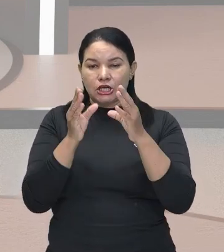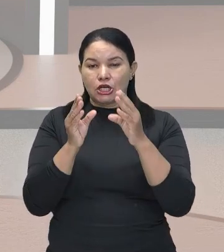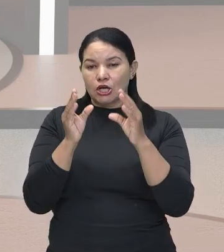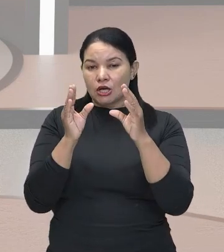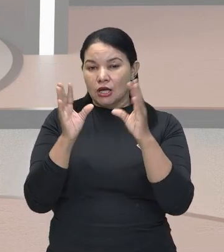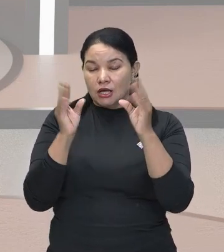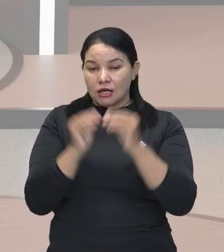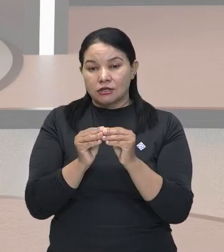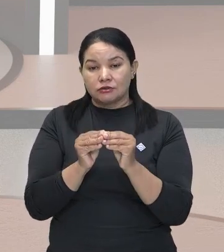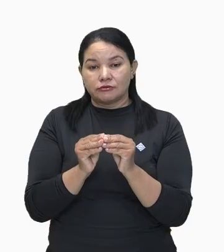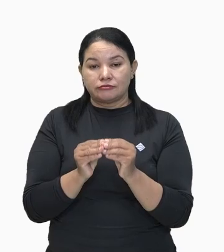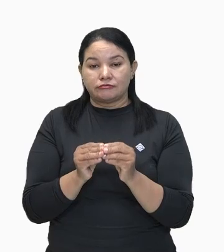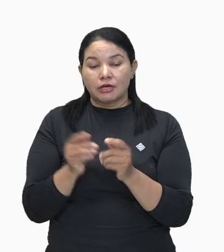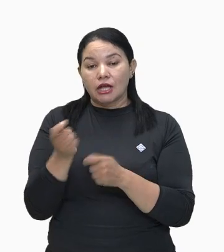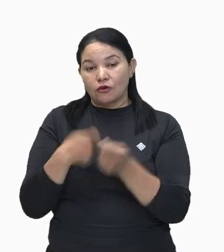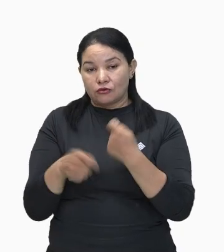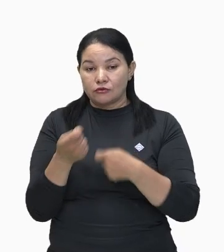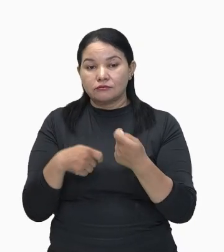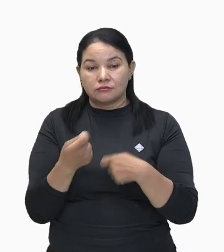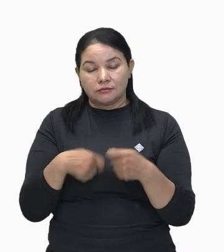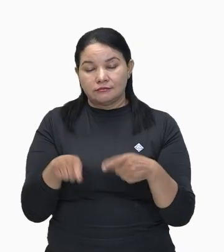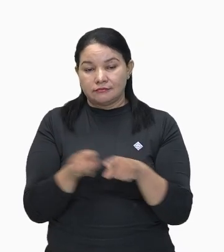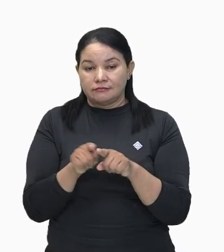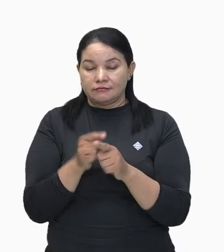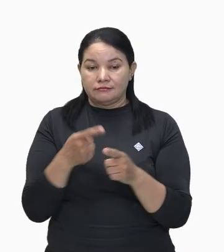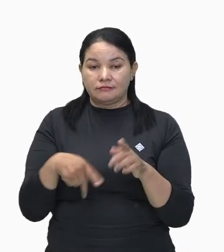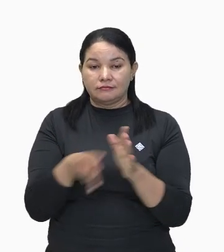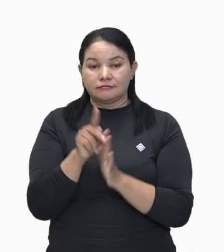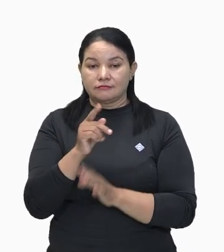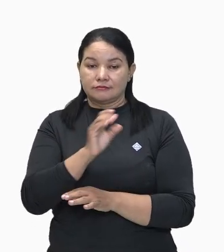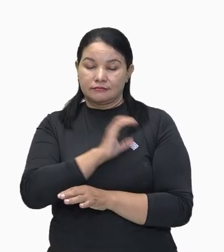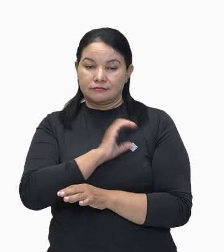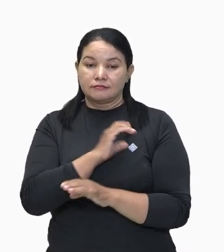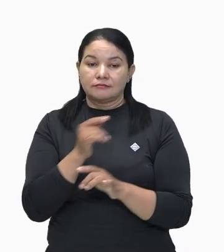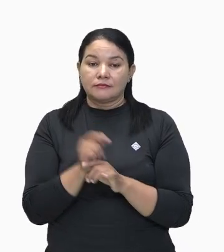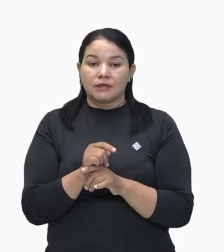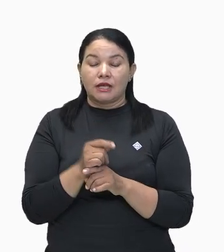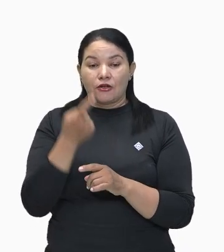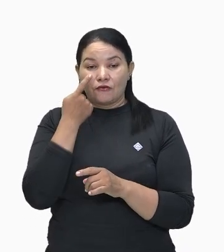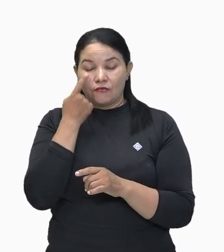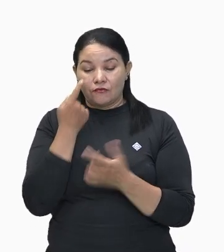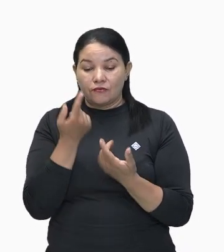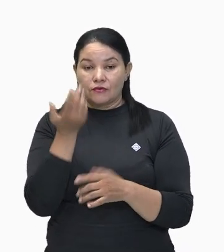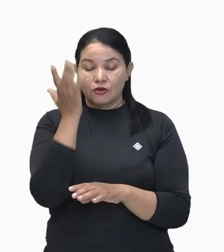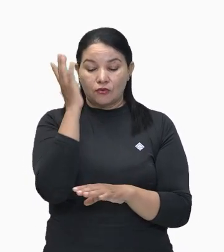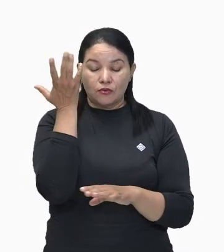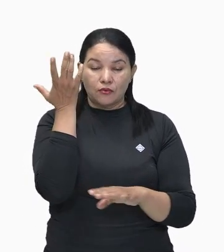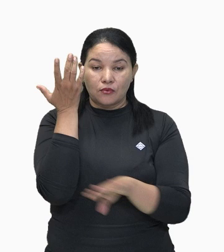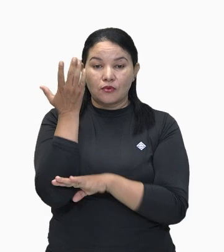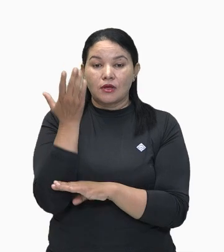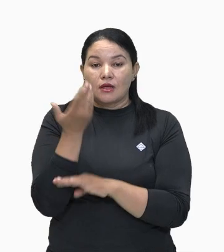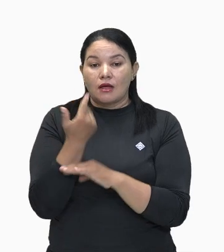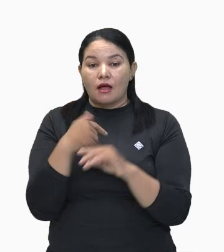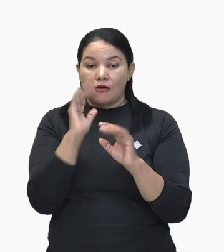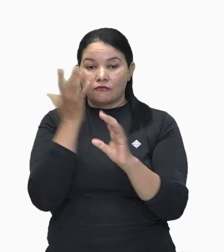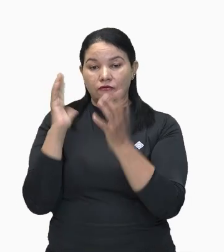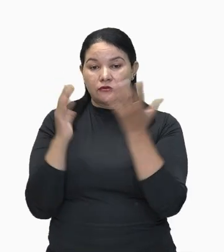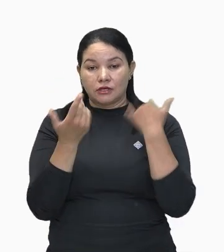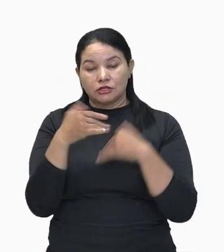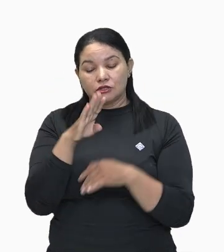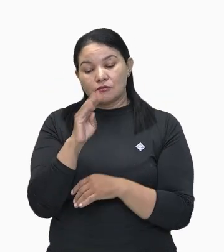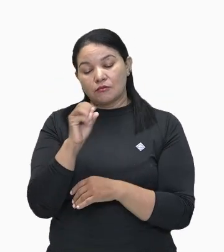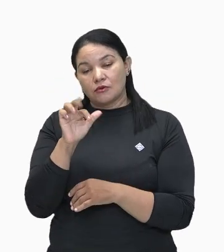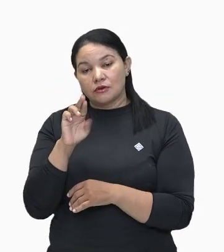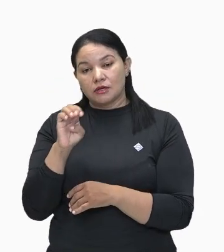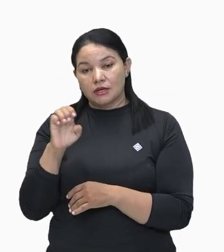à economia do Canadá. A gente tem a exploração da madeira, devido à presença da floresta boreal. Nós verificamos na aula que